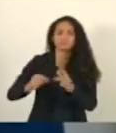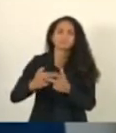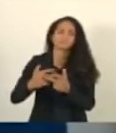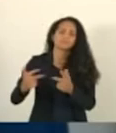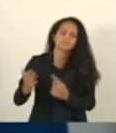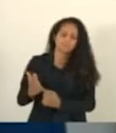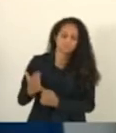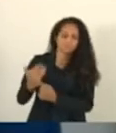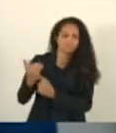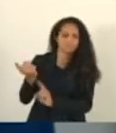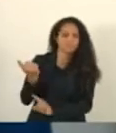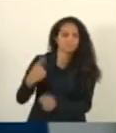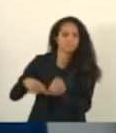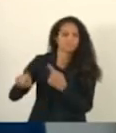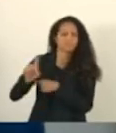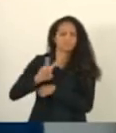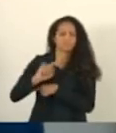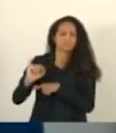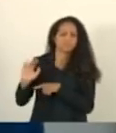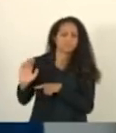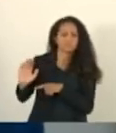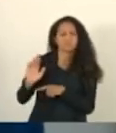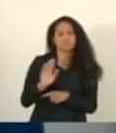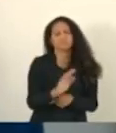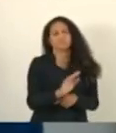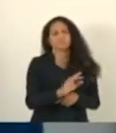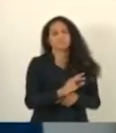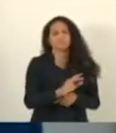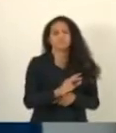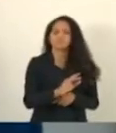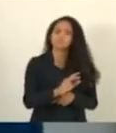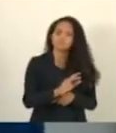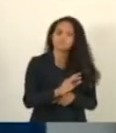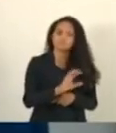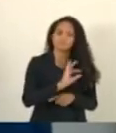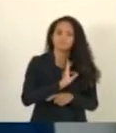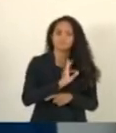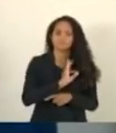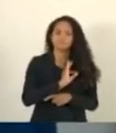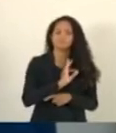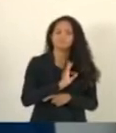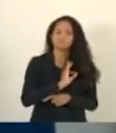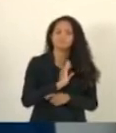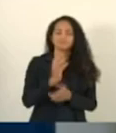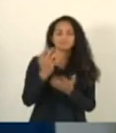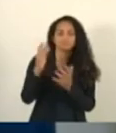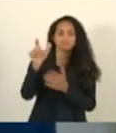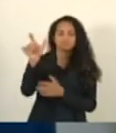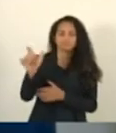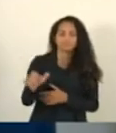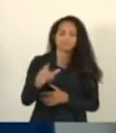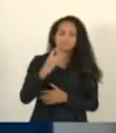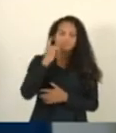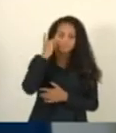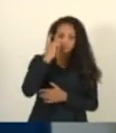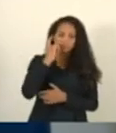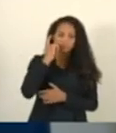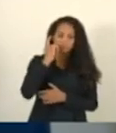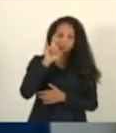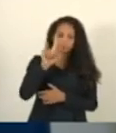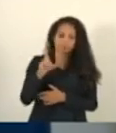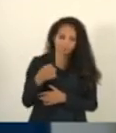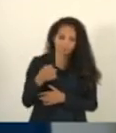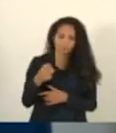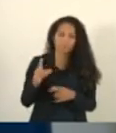alta tecnologia que vão servir aí a nossa polícia. Então, parabenizar o deputado e agora